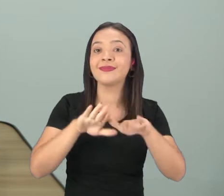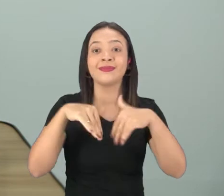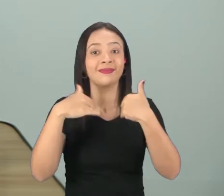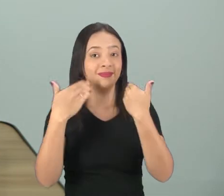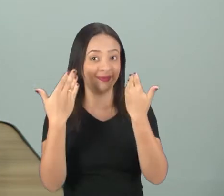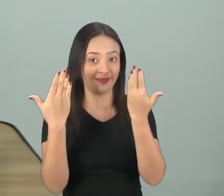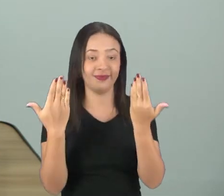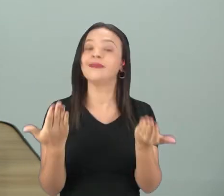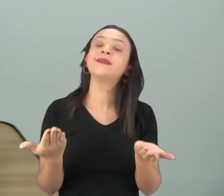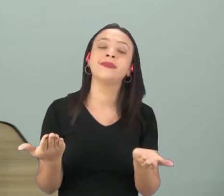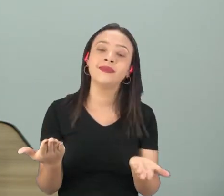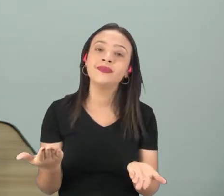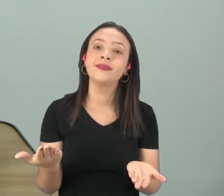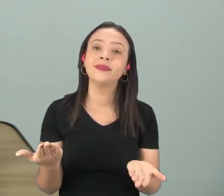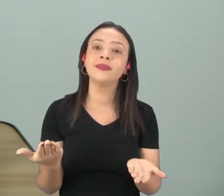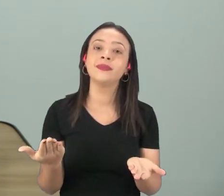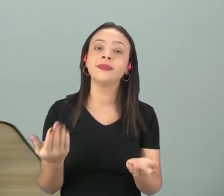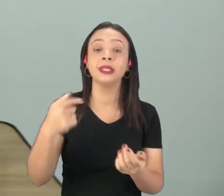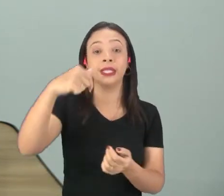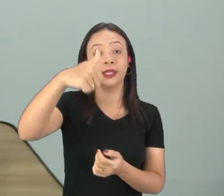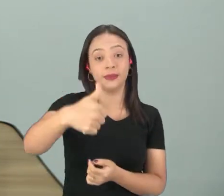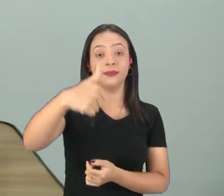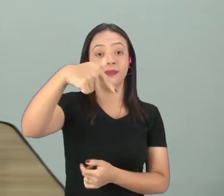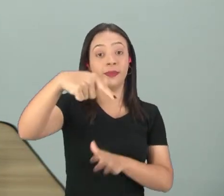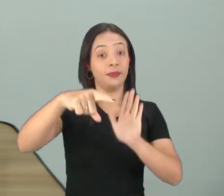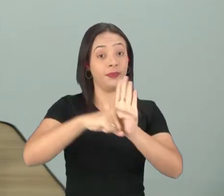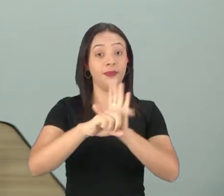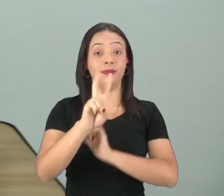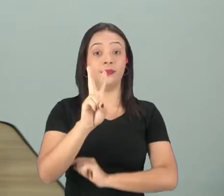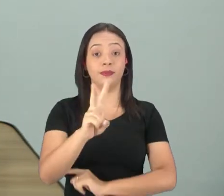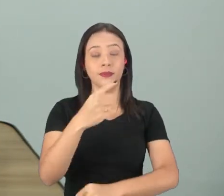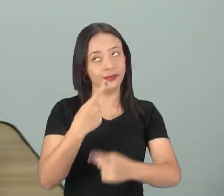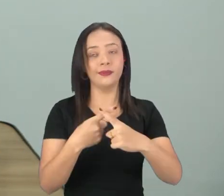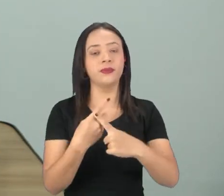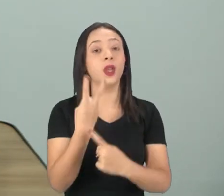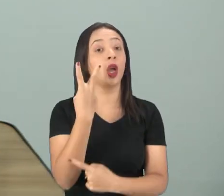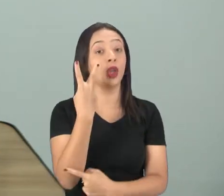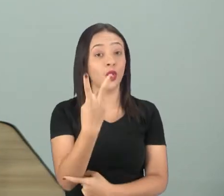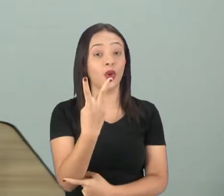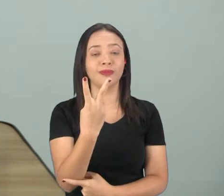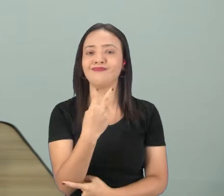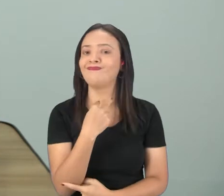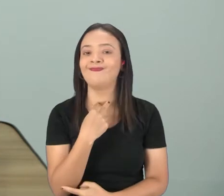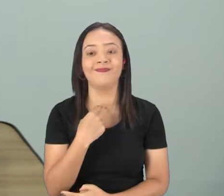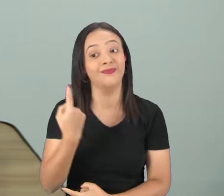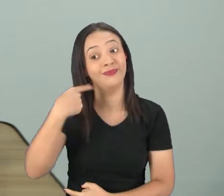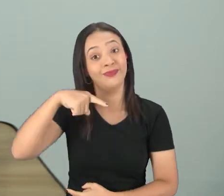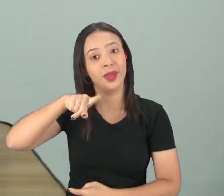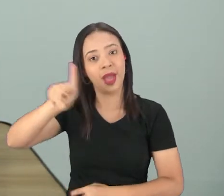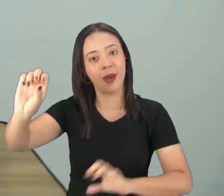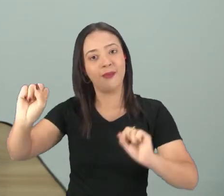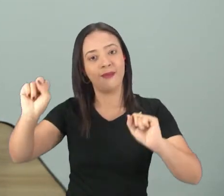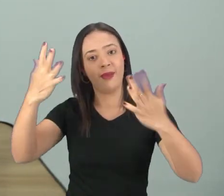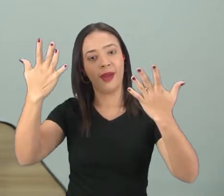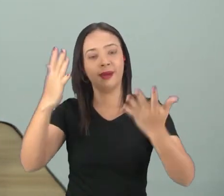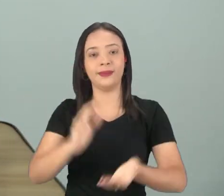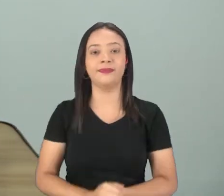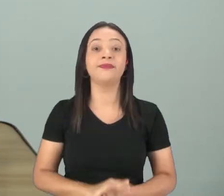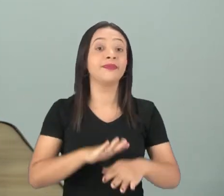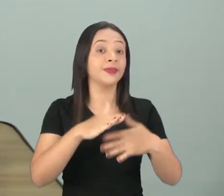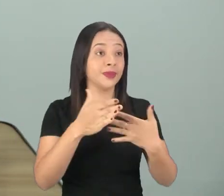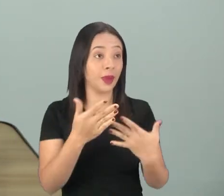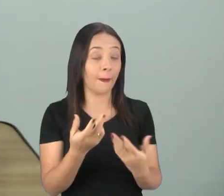Ele usou uma subtração, que foi 17 menos 2, porque 2 não poderiam ir. E aí a gente vê as